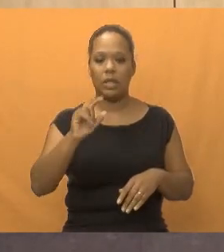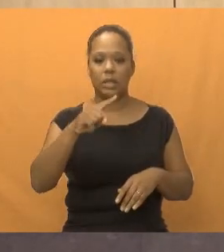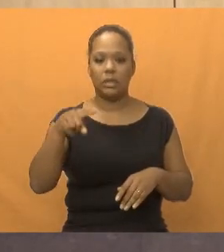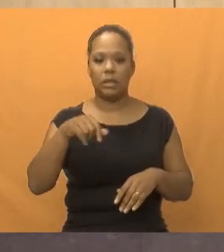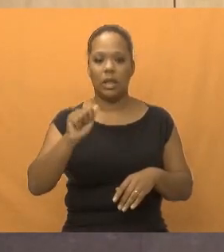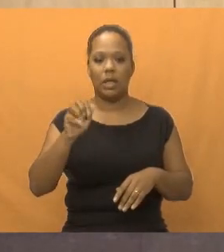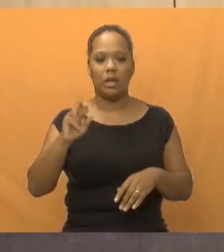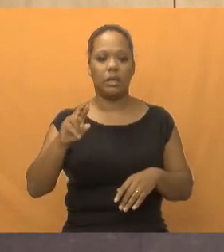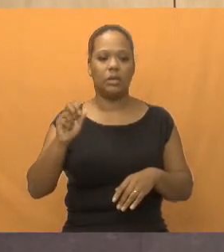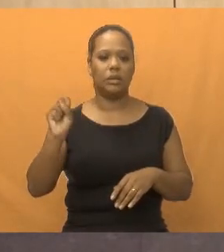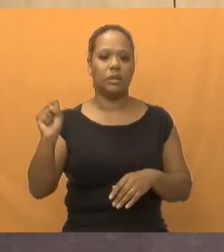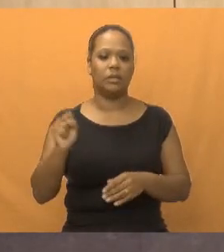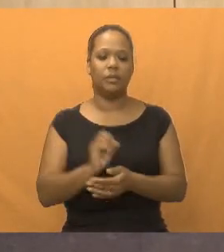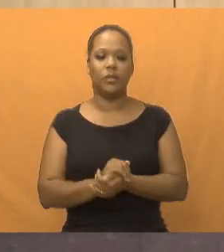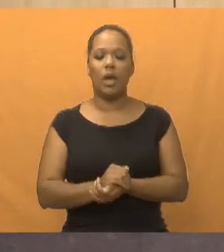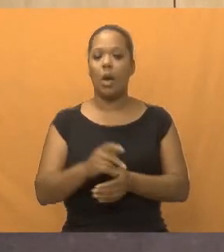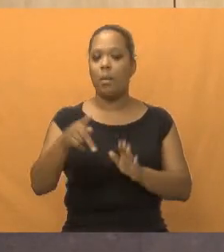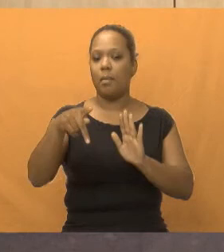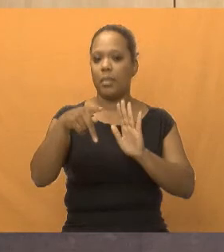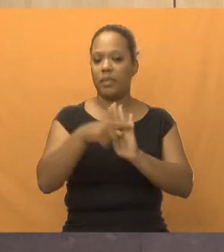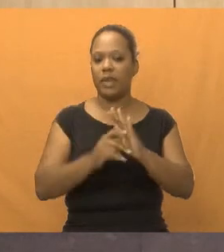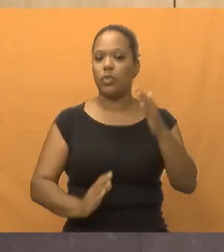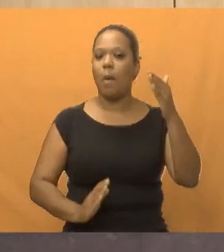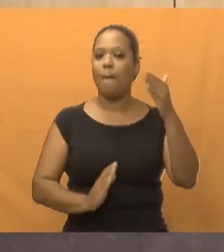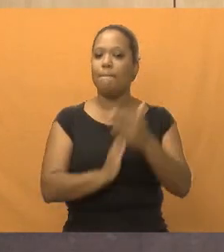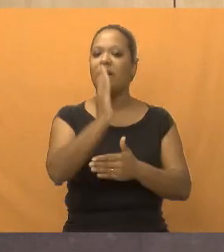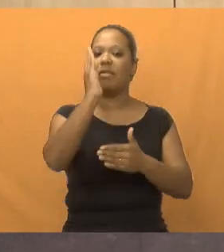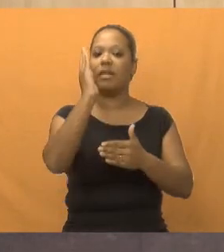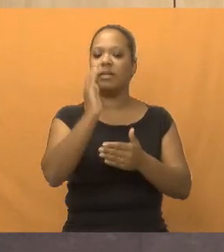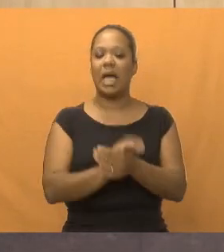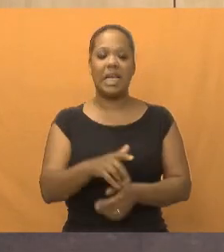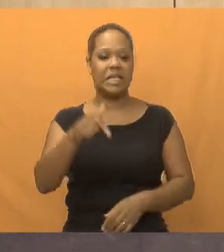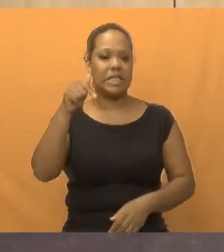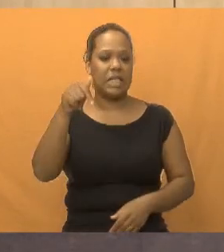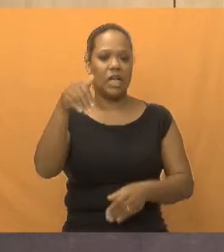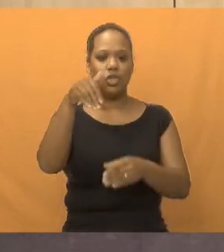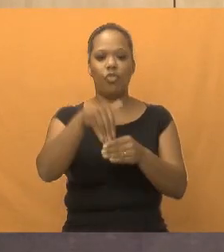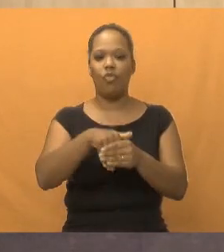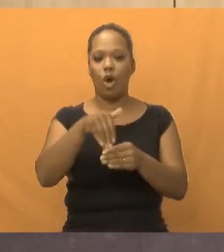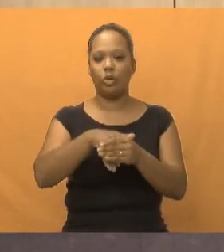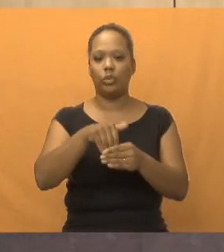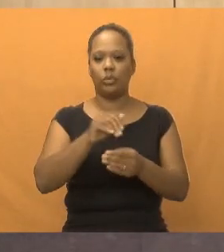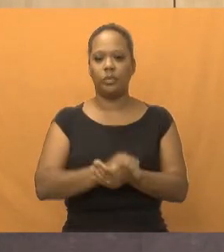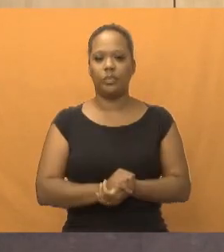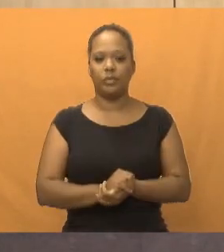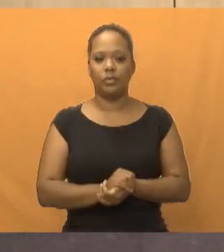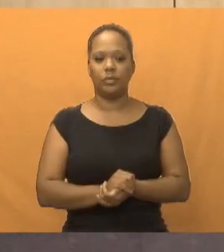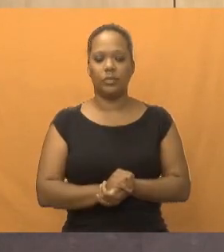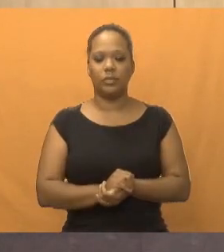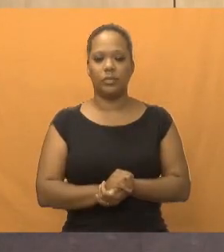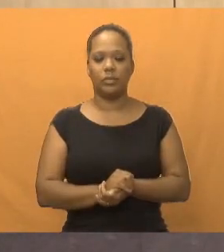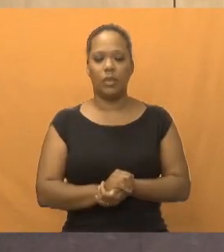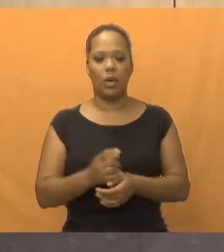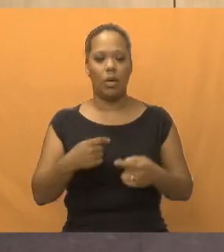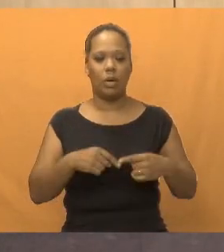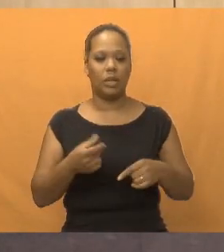José de Santana. Projeto aprovado por 7 votos a 6.